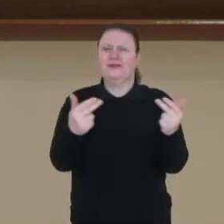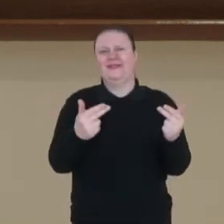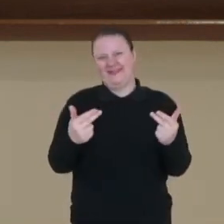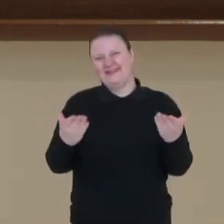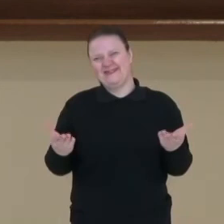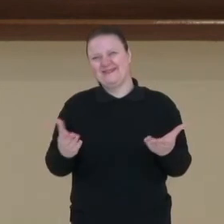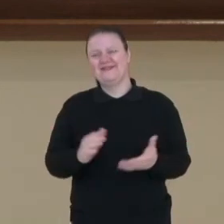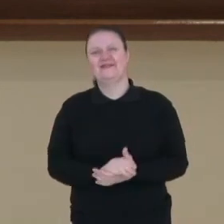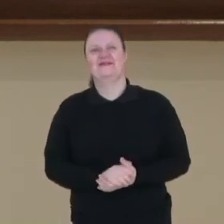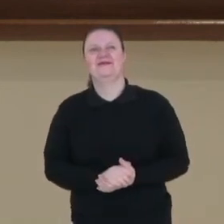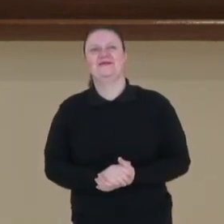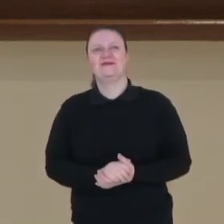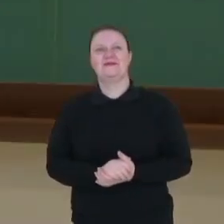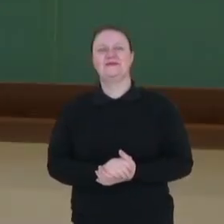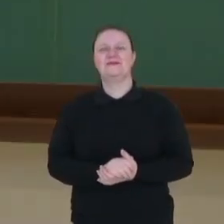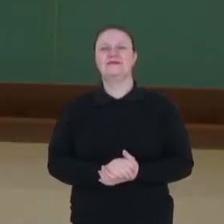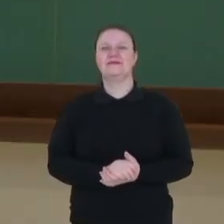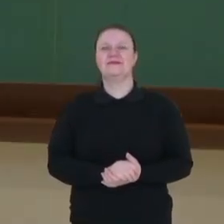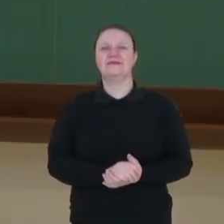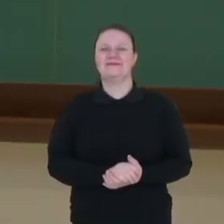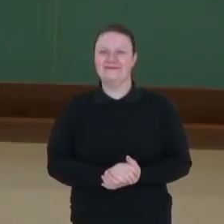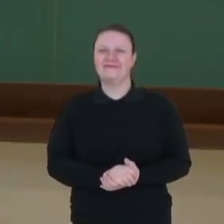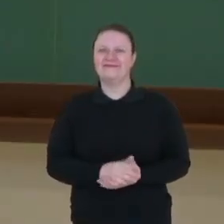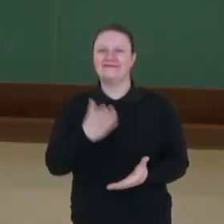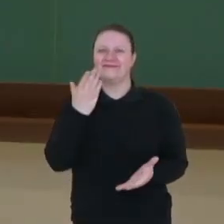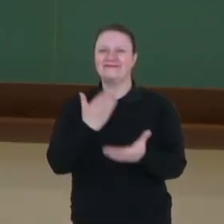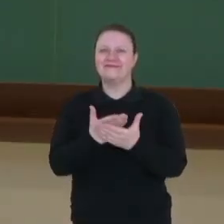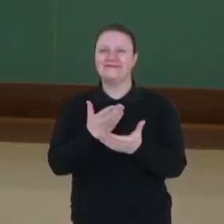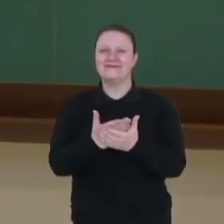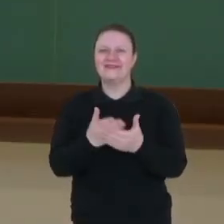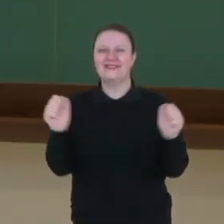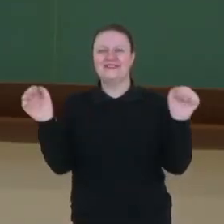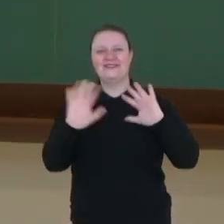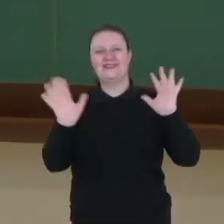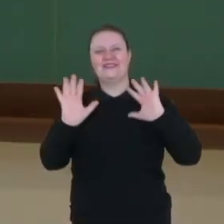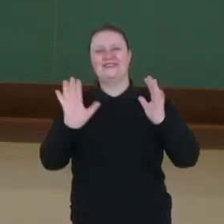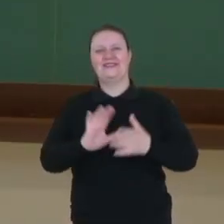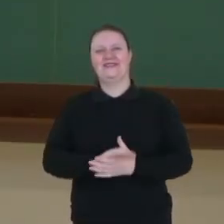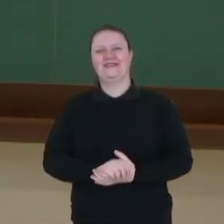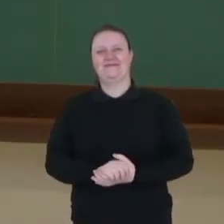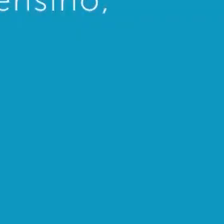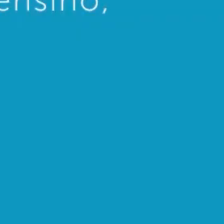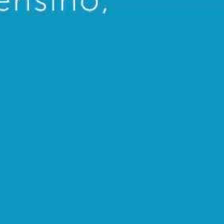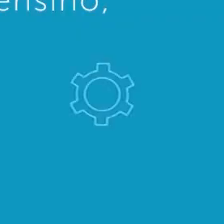raças. É isso, pessoal. Até a próxima.